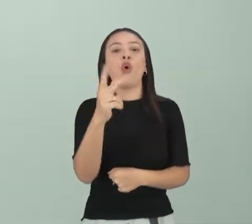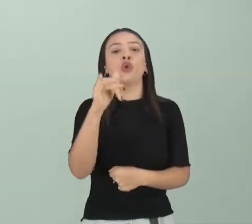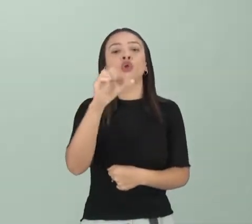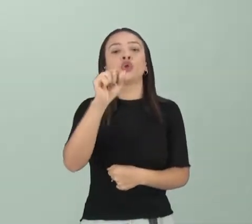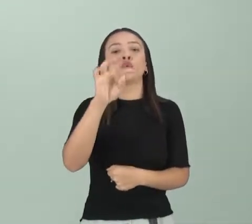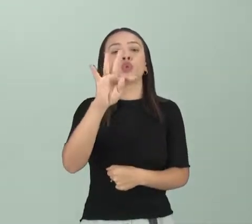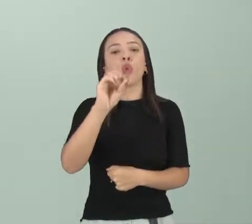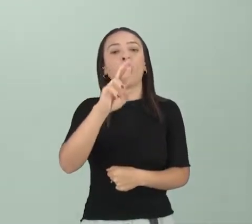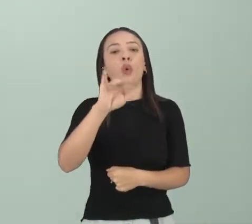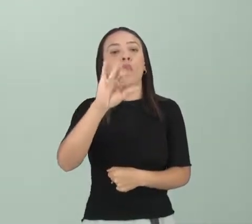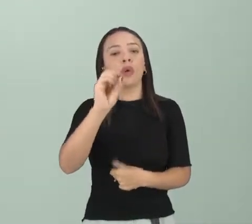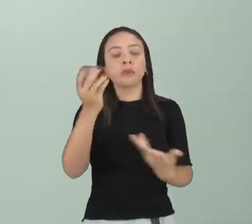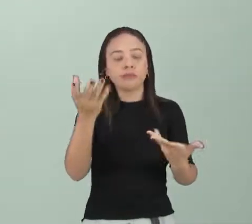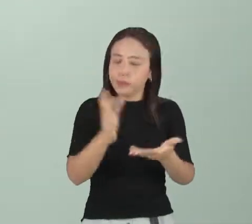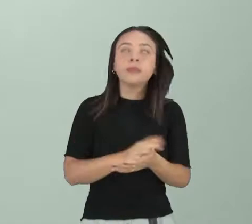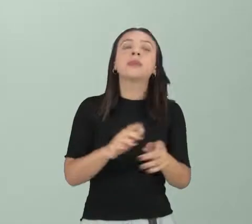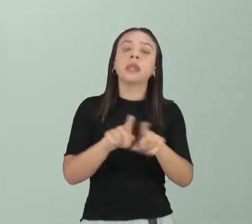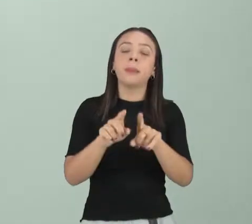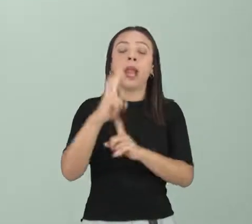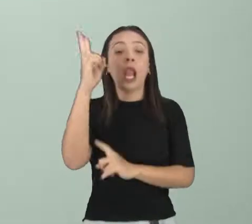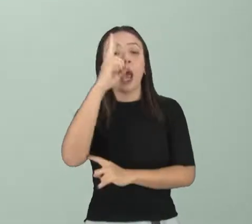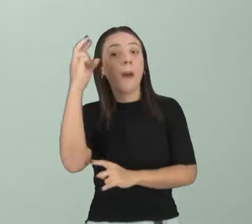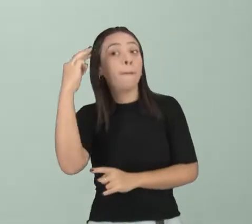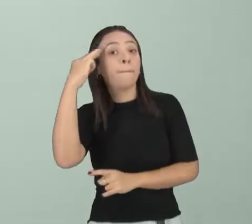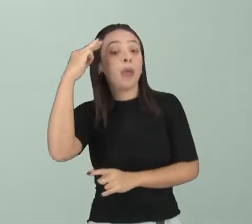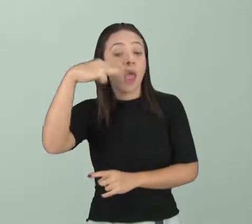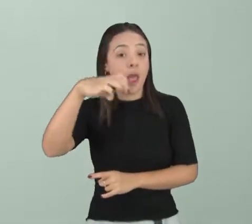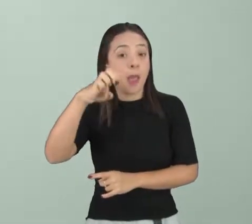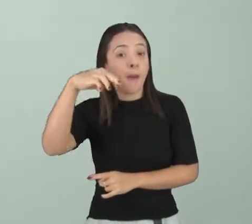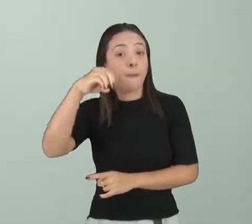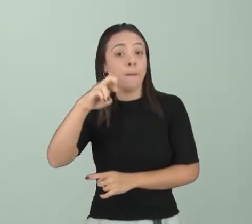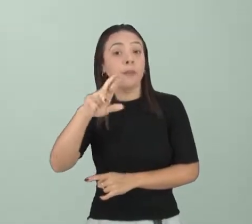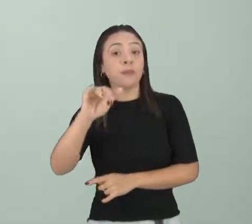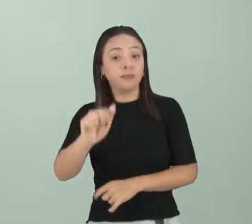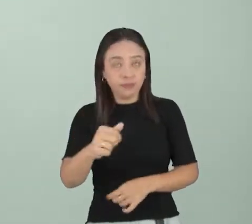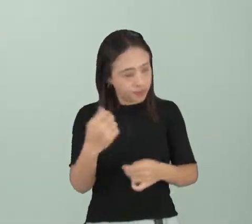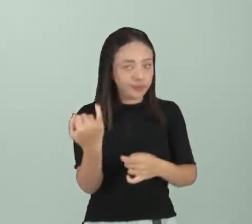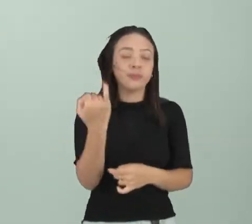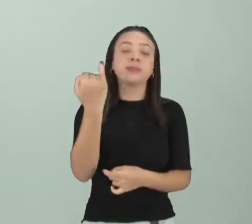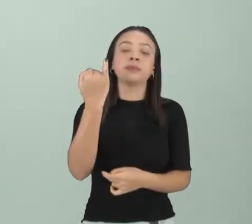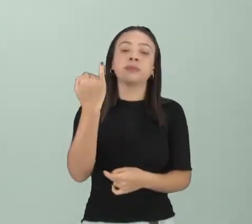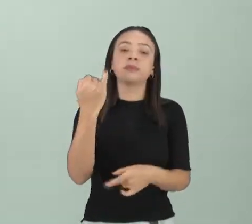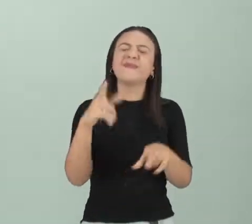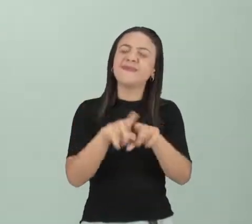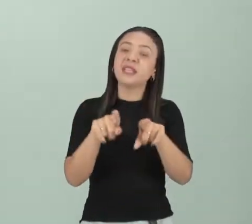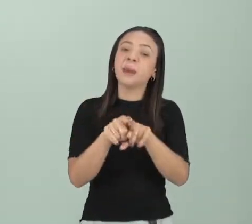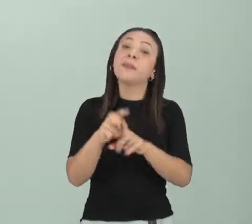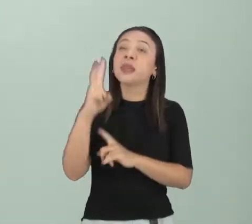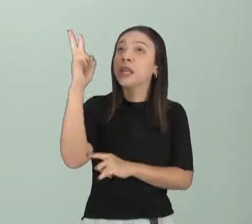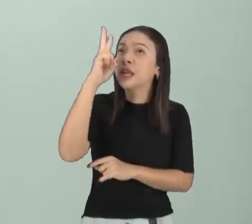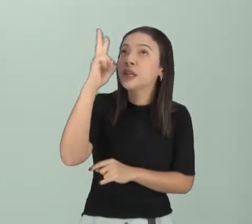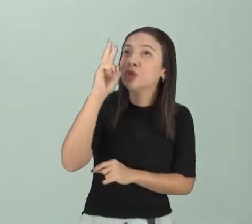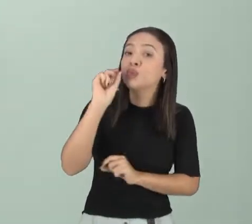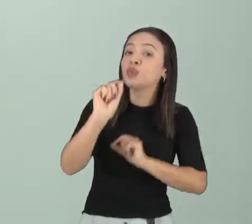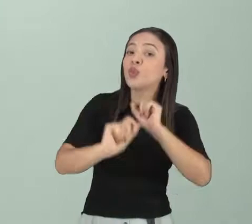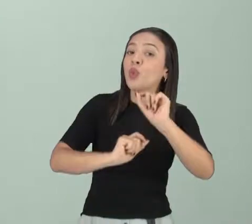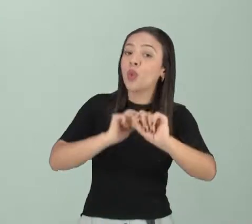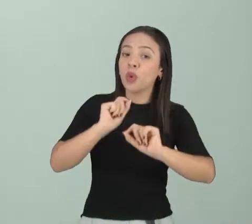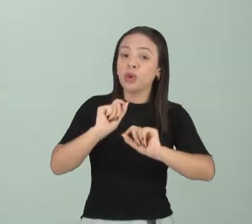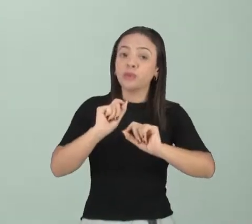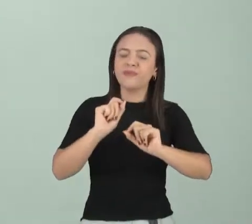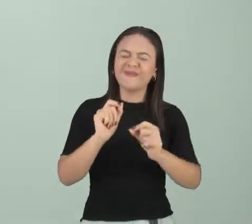memória né como a gente viu é importante para se fazer a história e a história